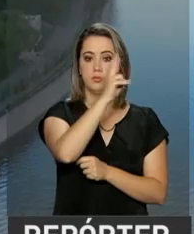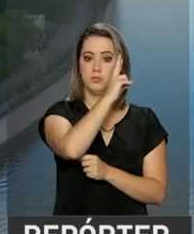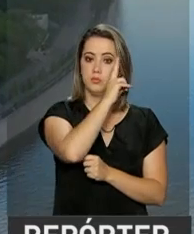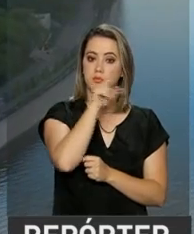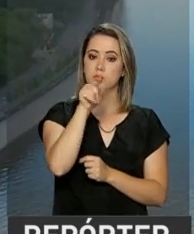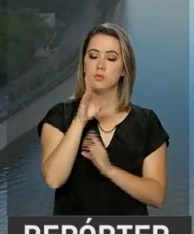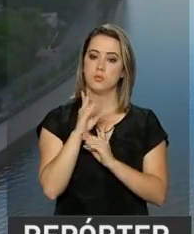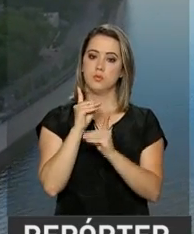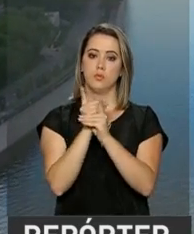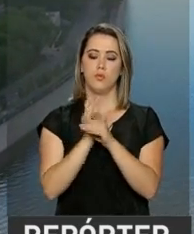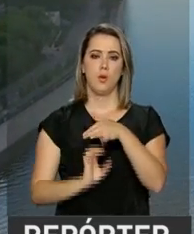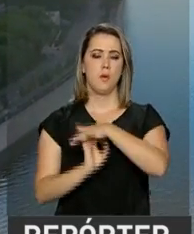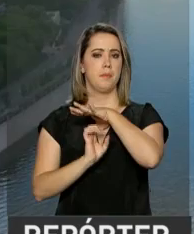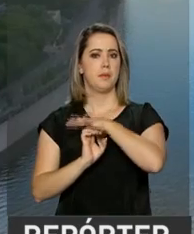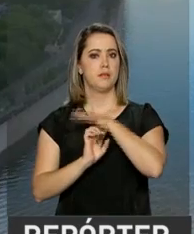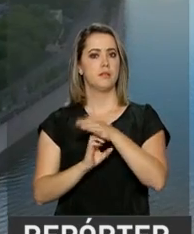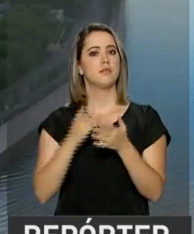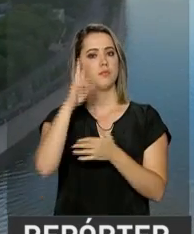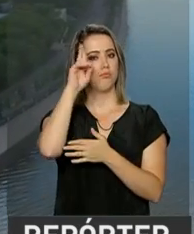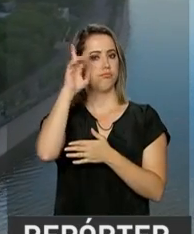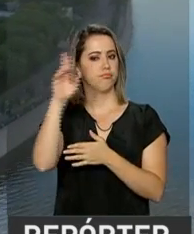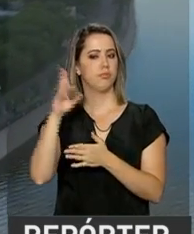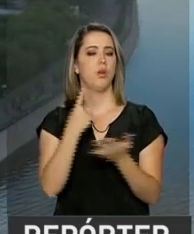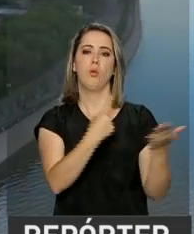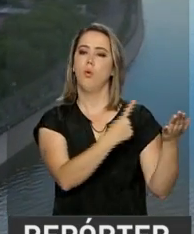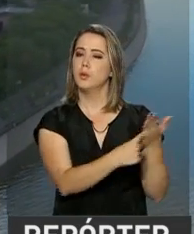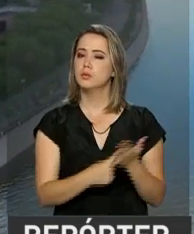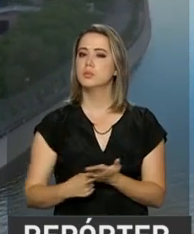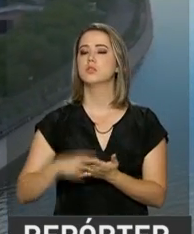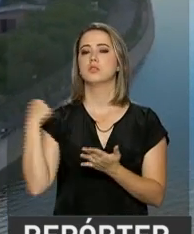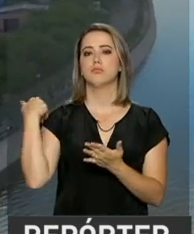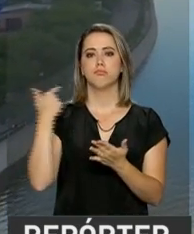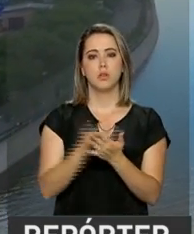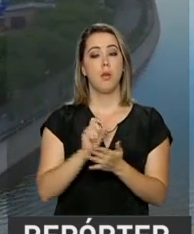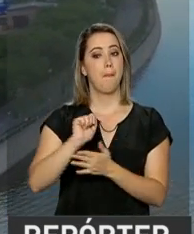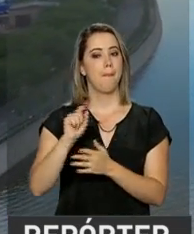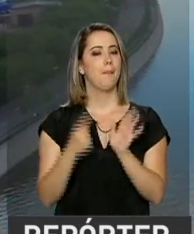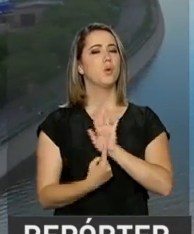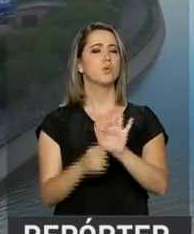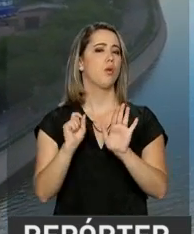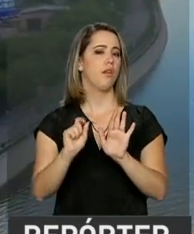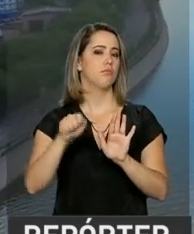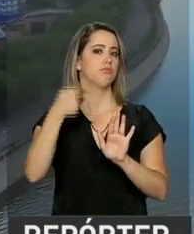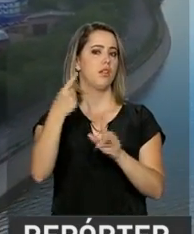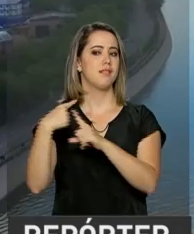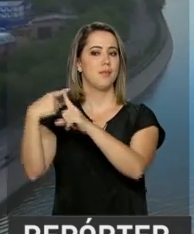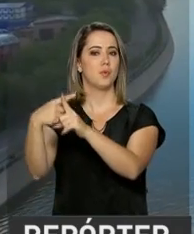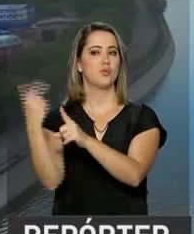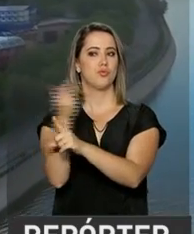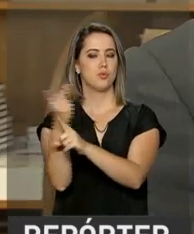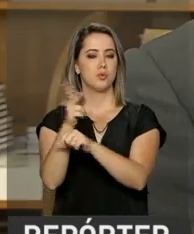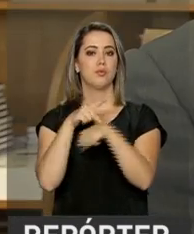participar de um encontro com investidores Russos uma agenda que segundo especialistas sinaliza positivamente para o comércio entre os dois